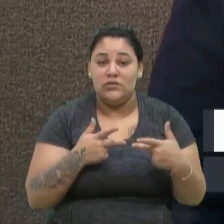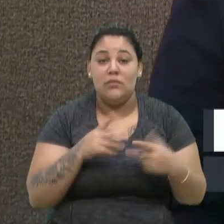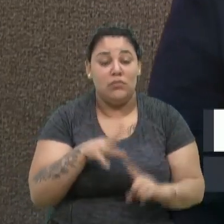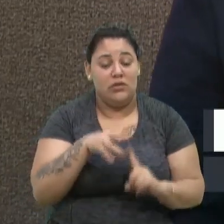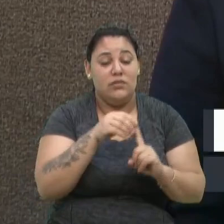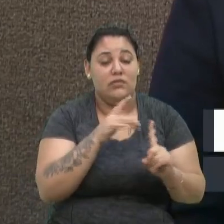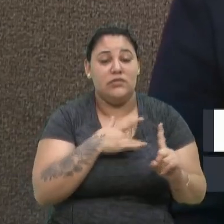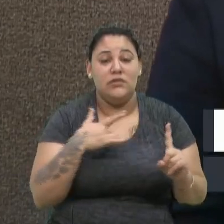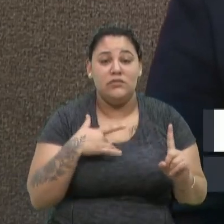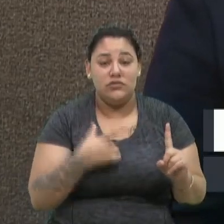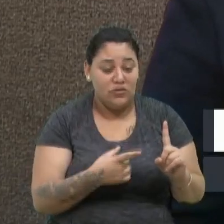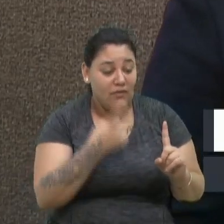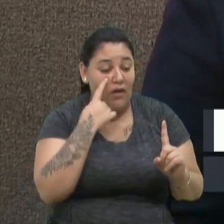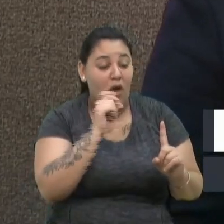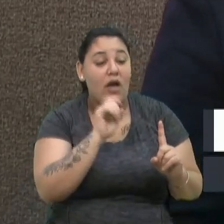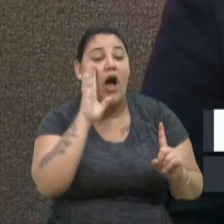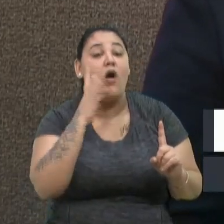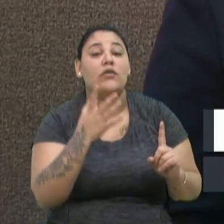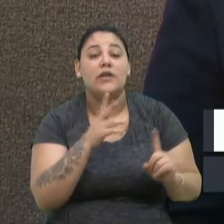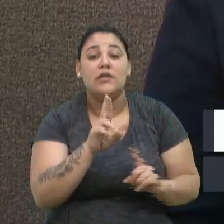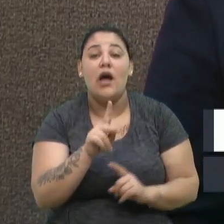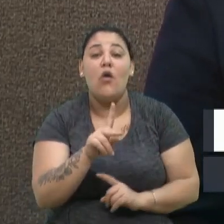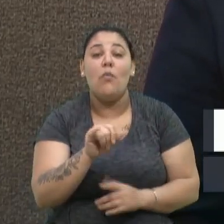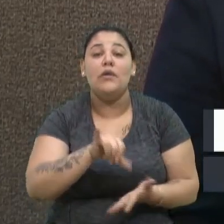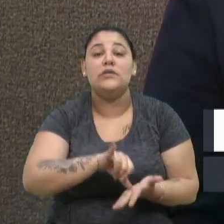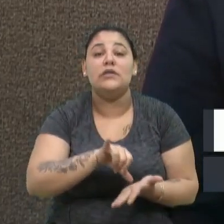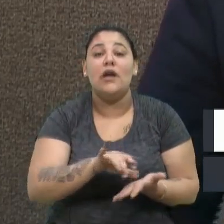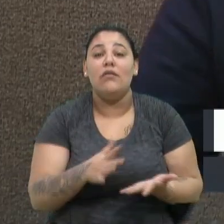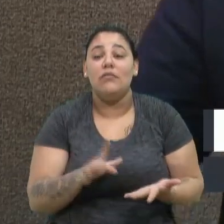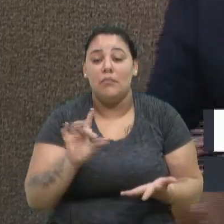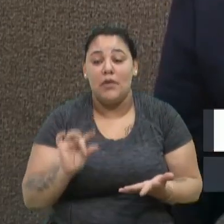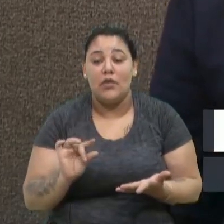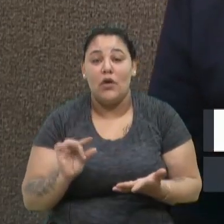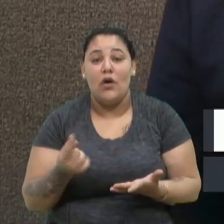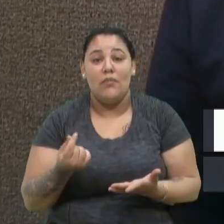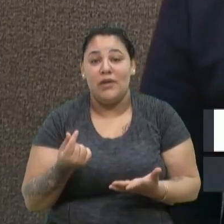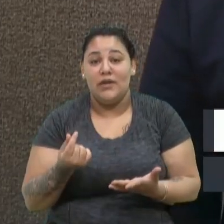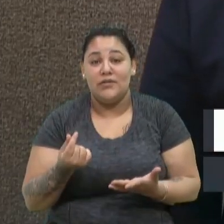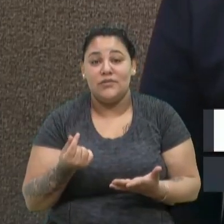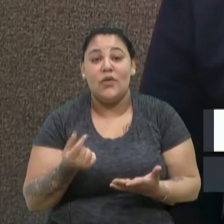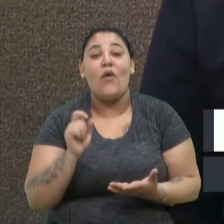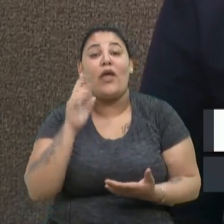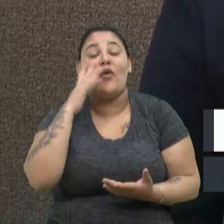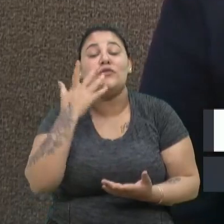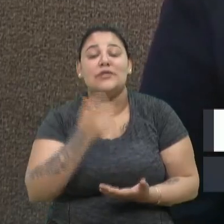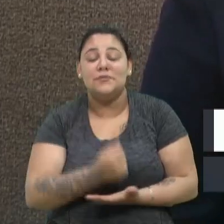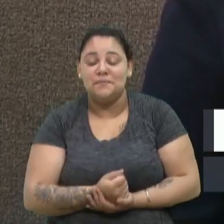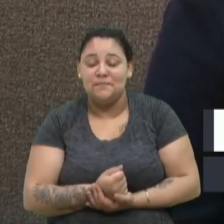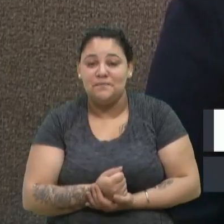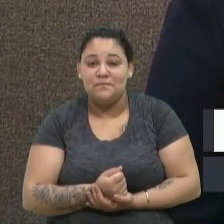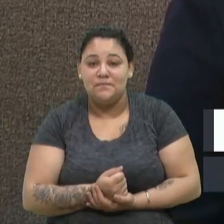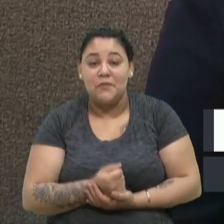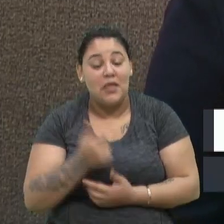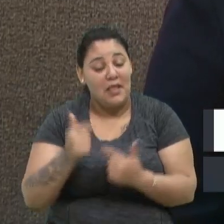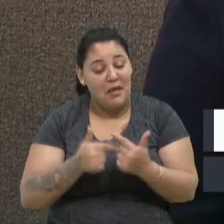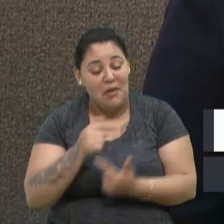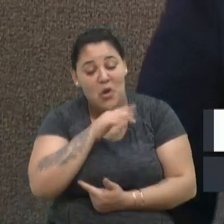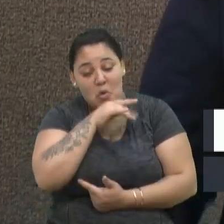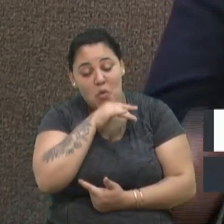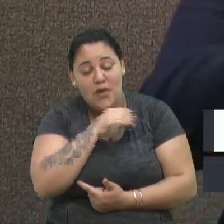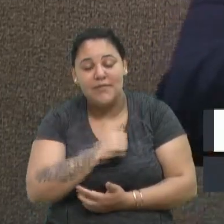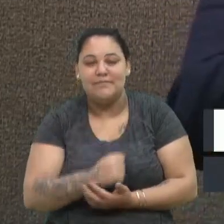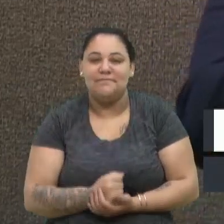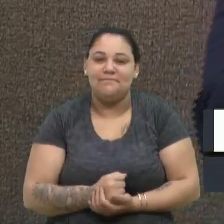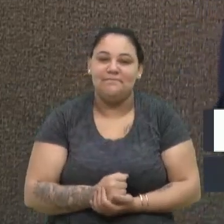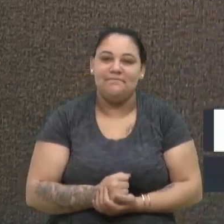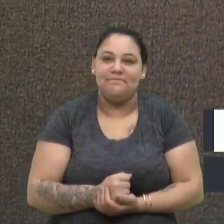tem visto o que está acontecendo na UPA Central. A gente está vendo o que aconteceu na UPA Zona Norte com o IGH.